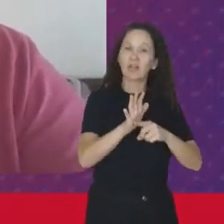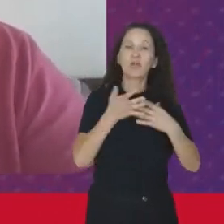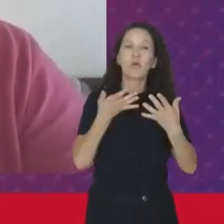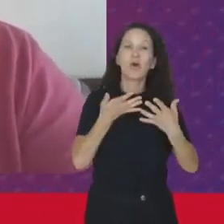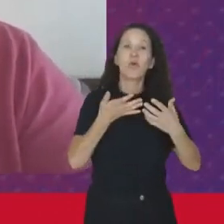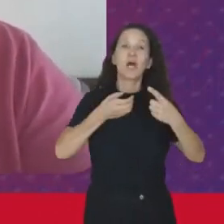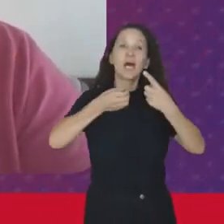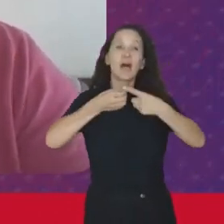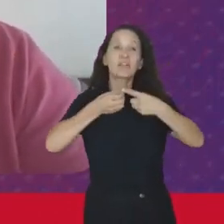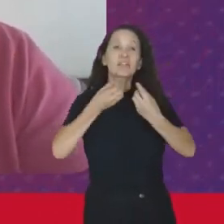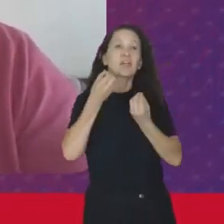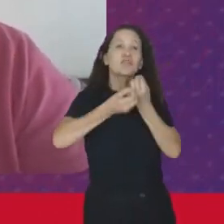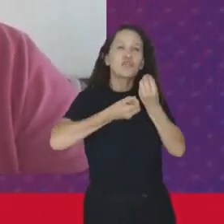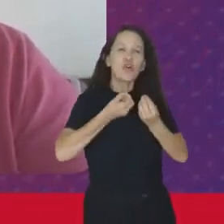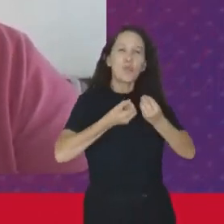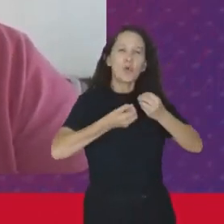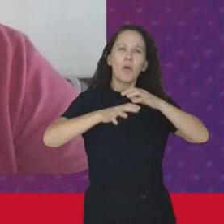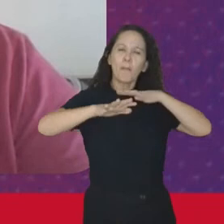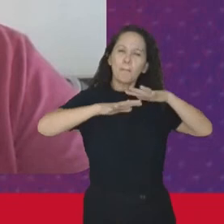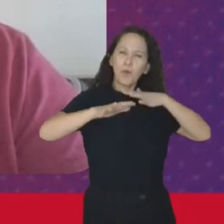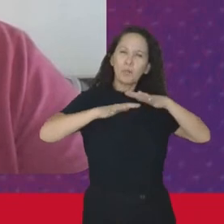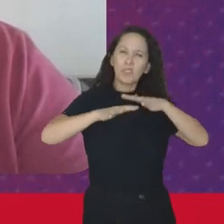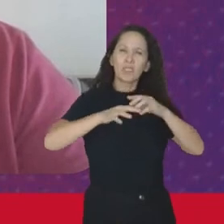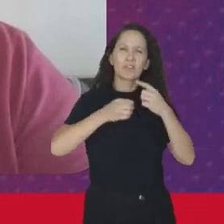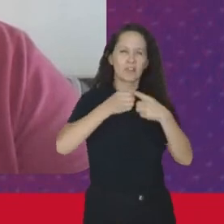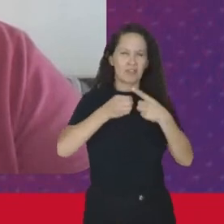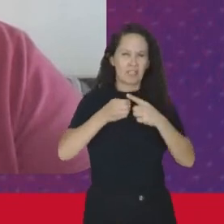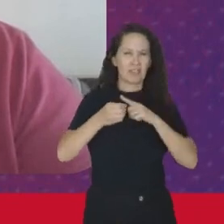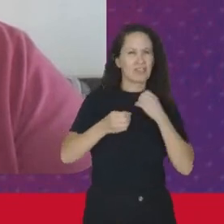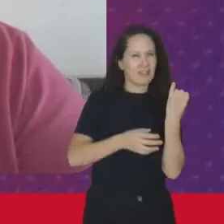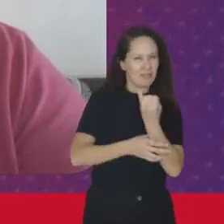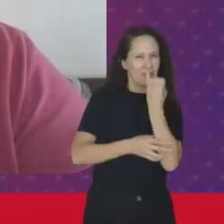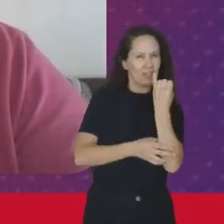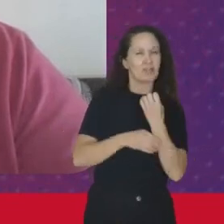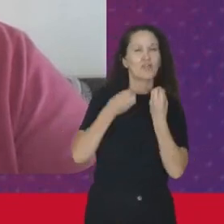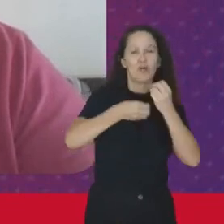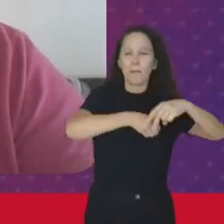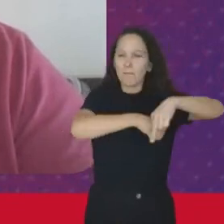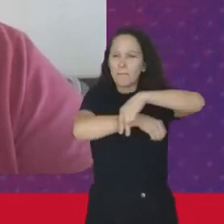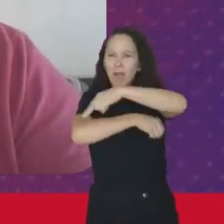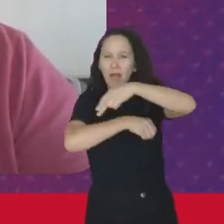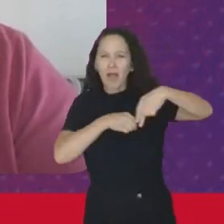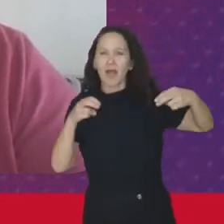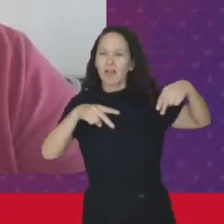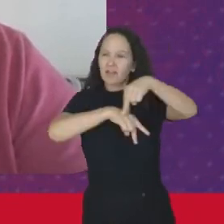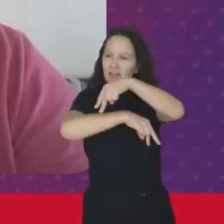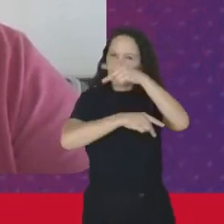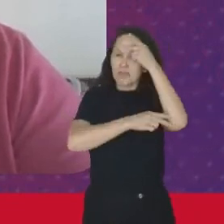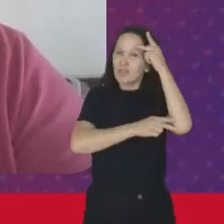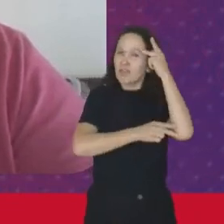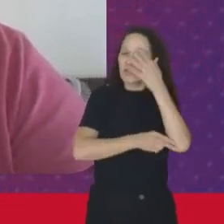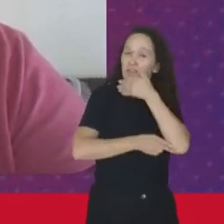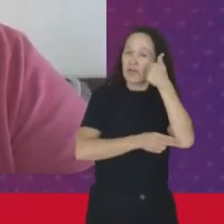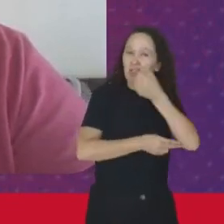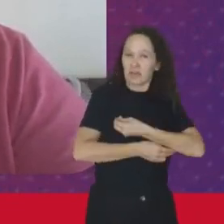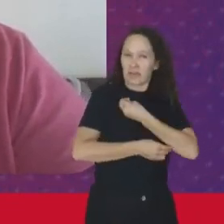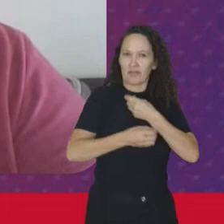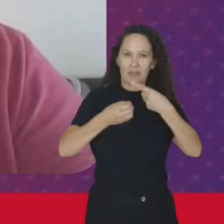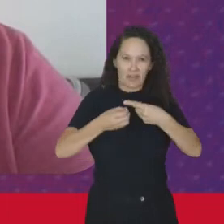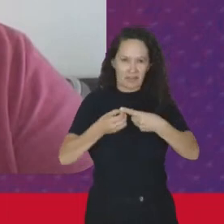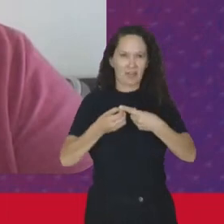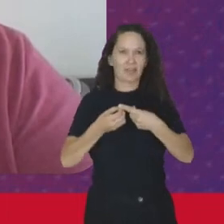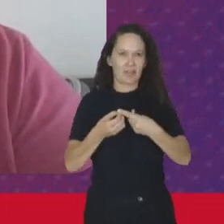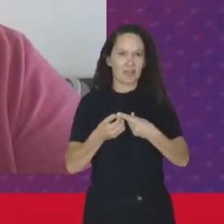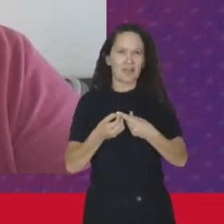urbana como um serviço fundamental na qualidade de vida urbana, né, na